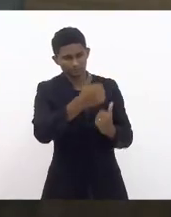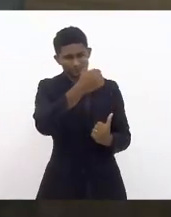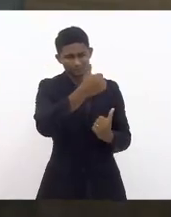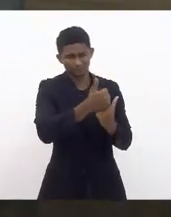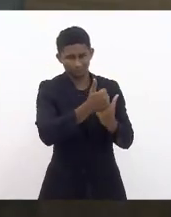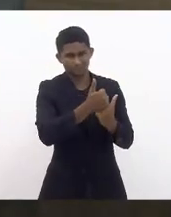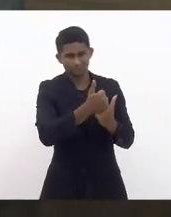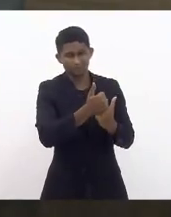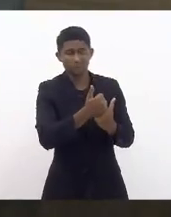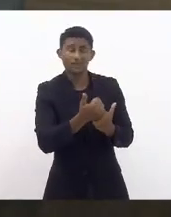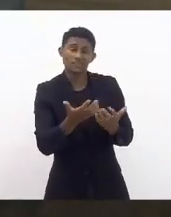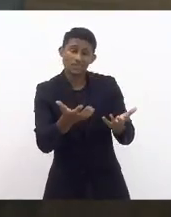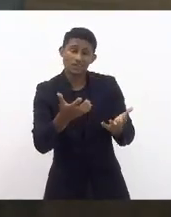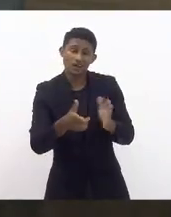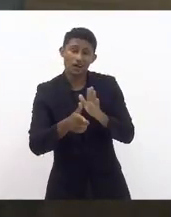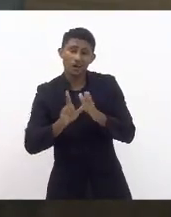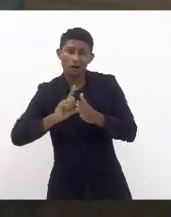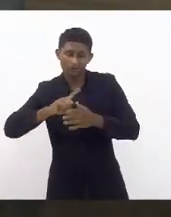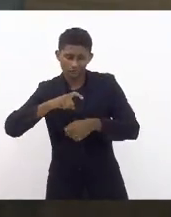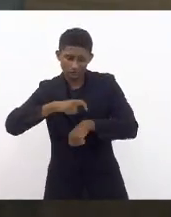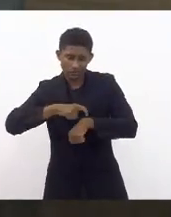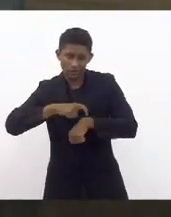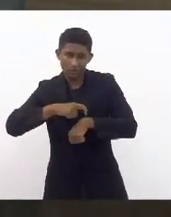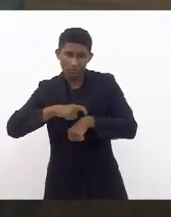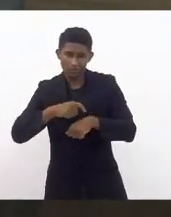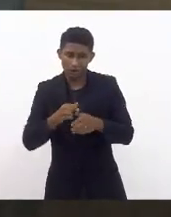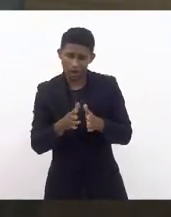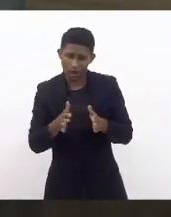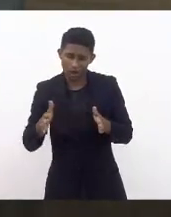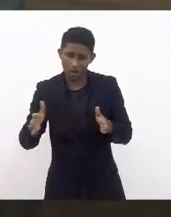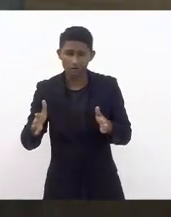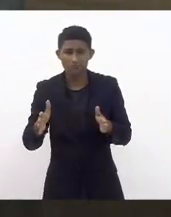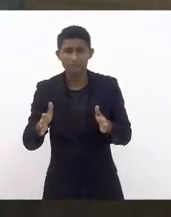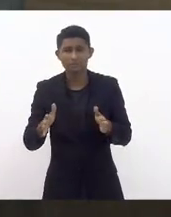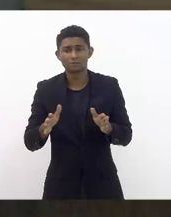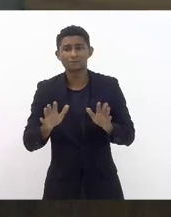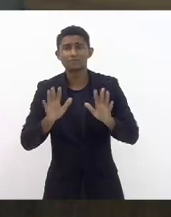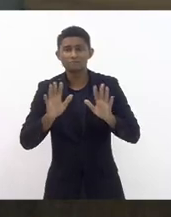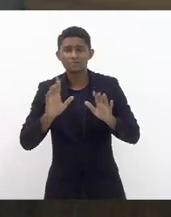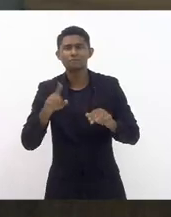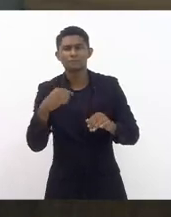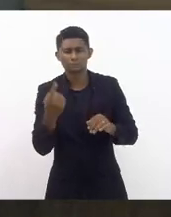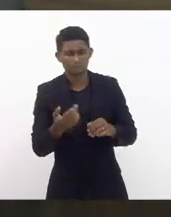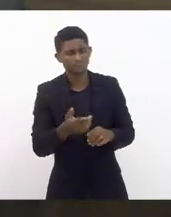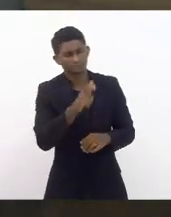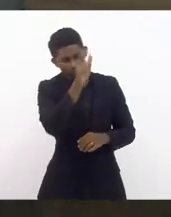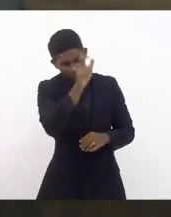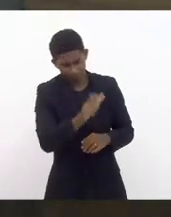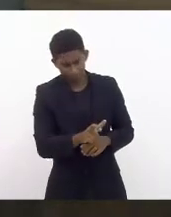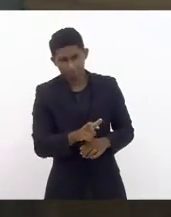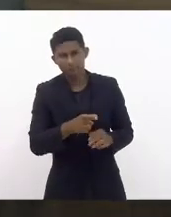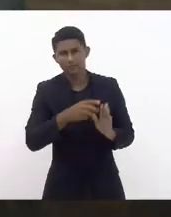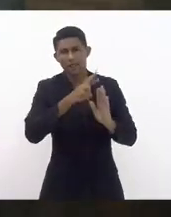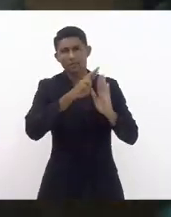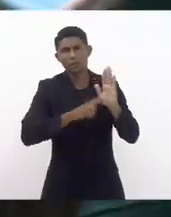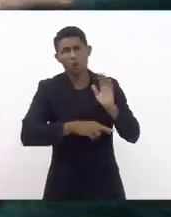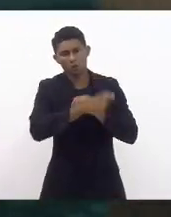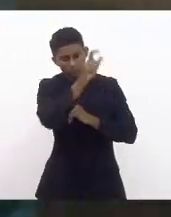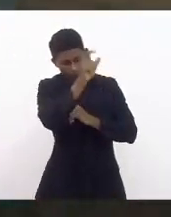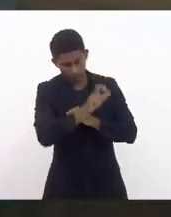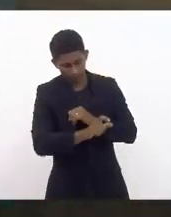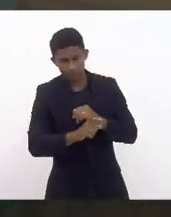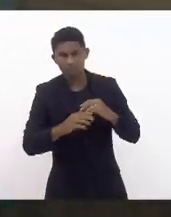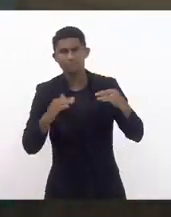mais tempo, né, de ver o parecer, mas seguimos o voto do relator,